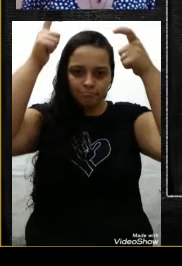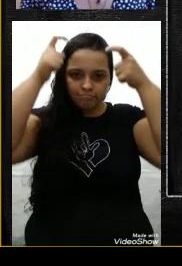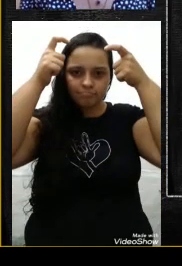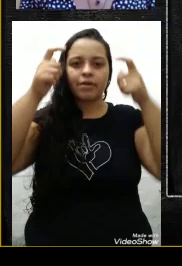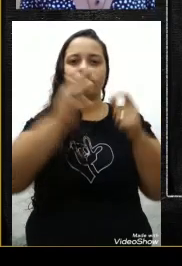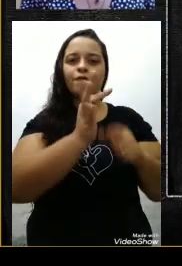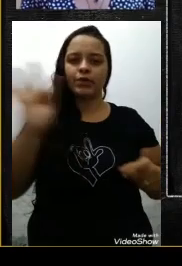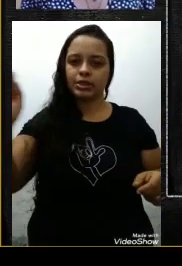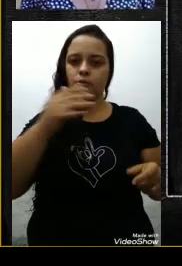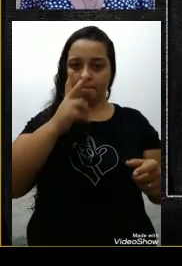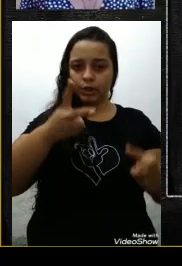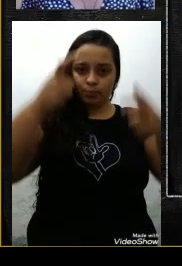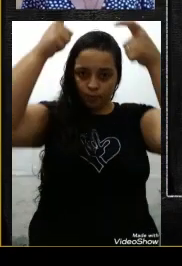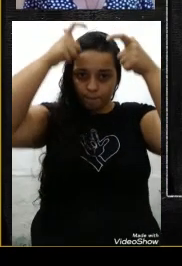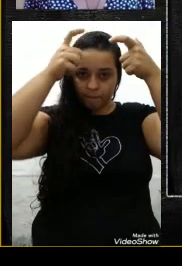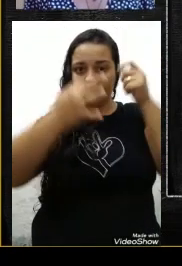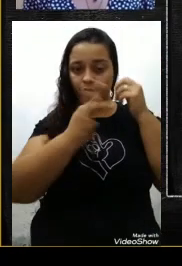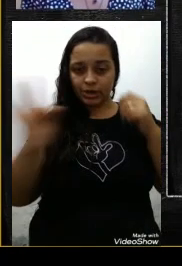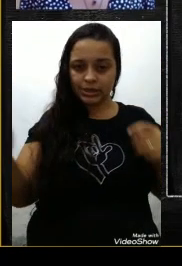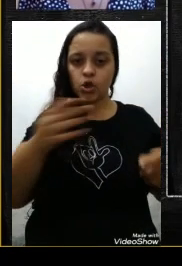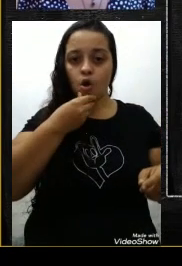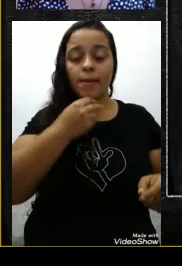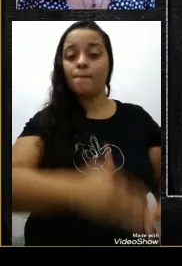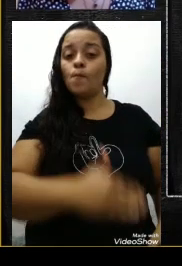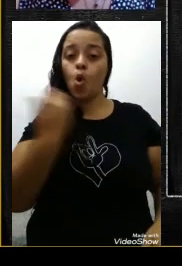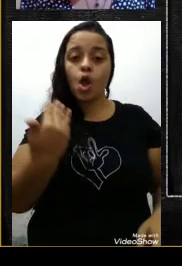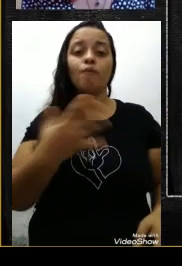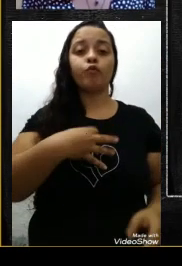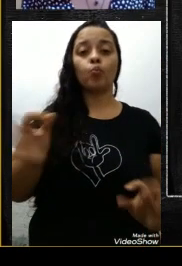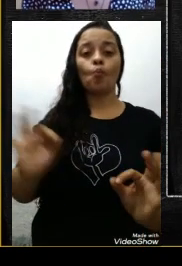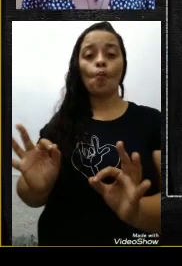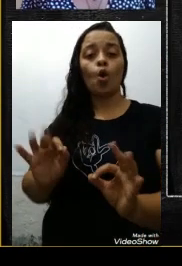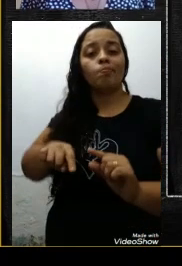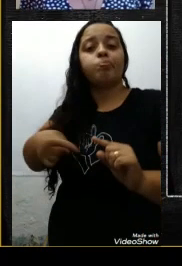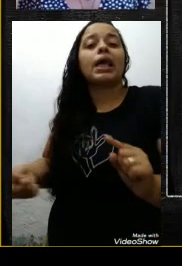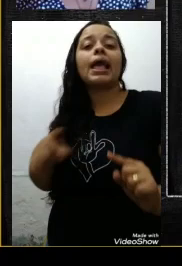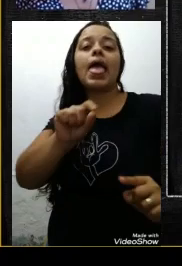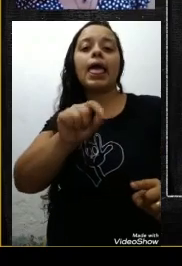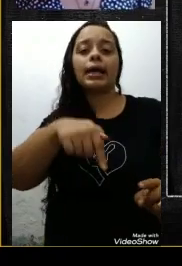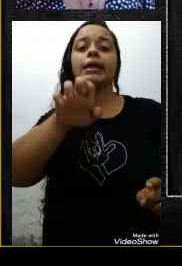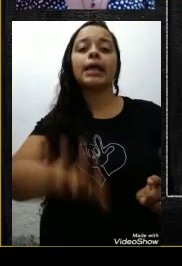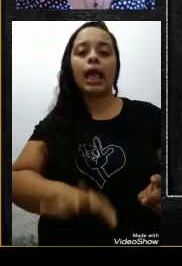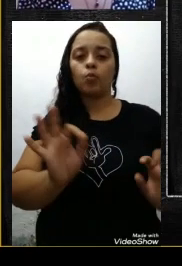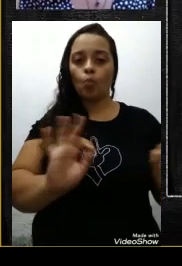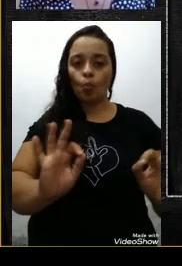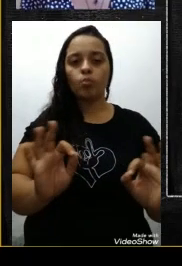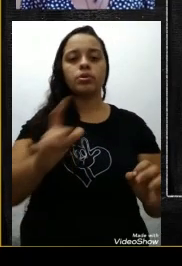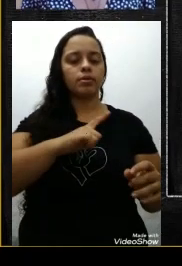trono da França, depois que o rei francês morreu sem deixar herdeiro, e também por territórios muito ricos